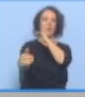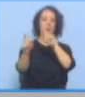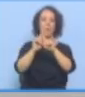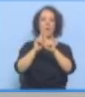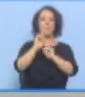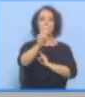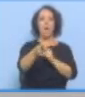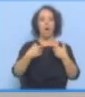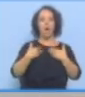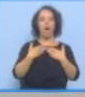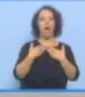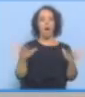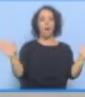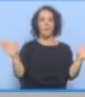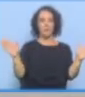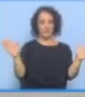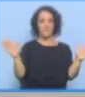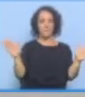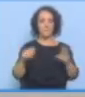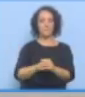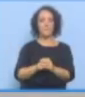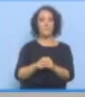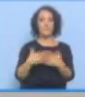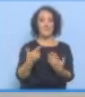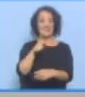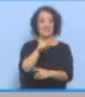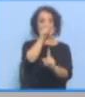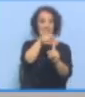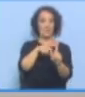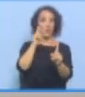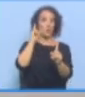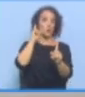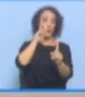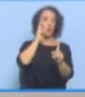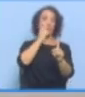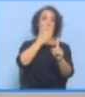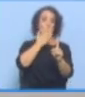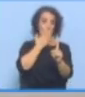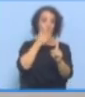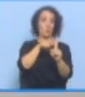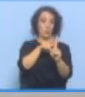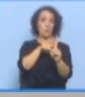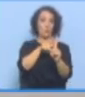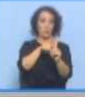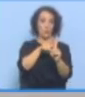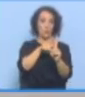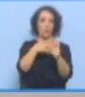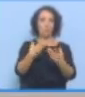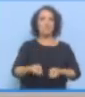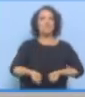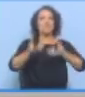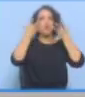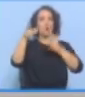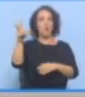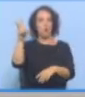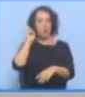Abre-te. Então, este surdo-mudo, agora a ouvir e a